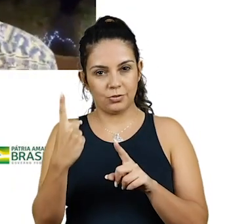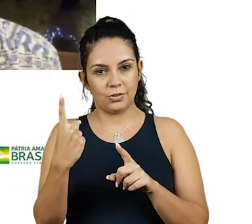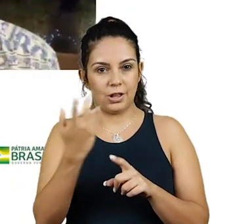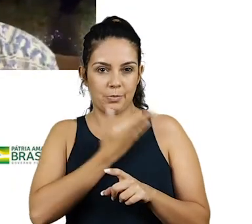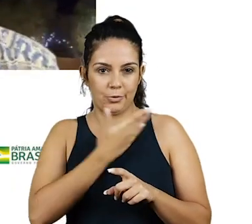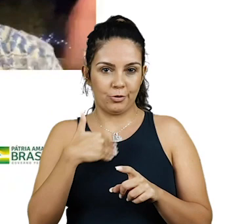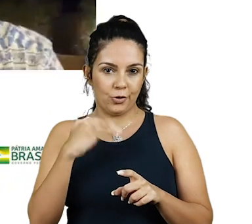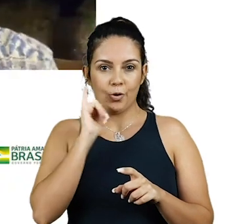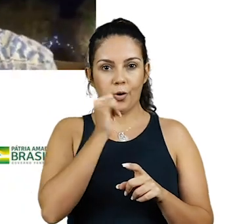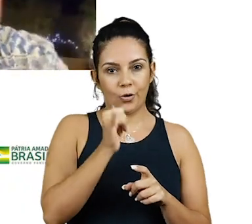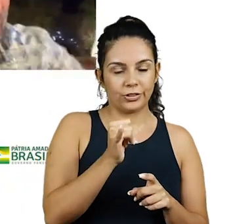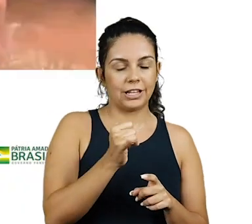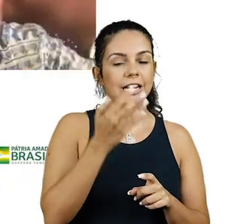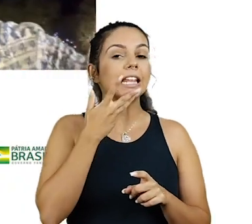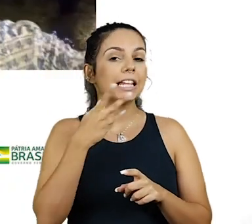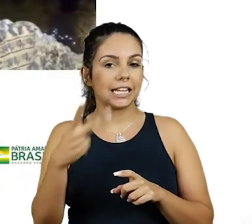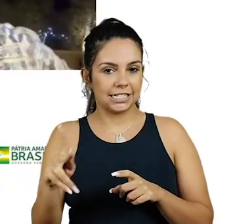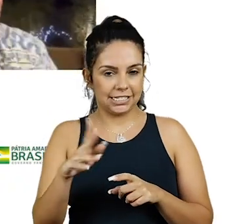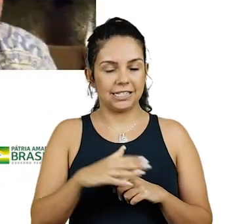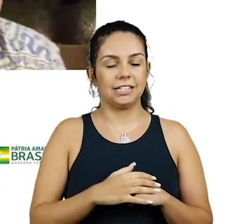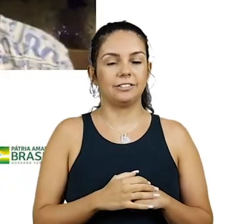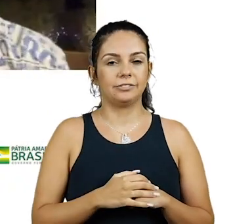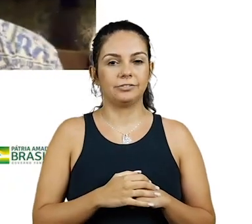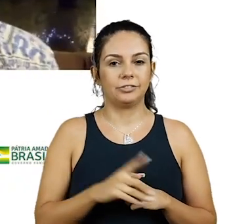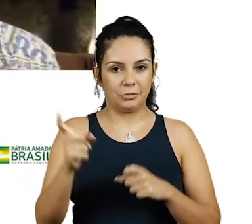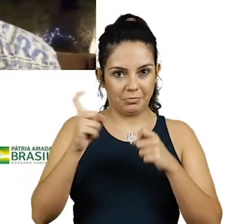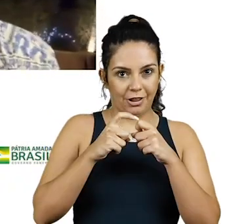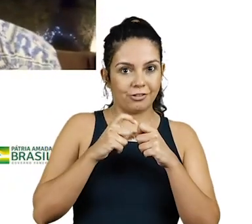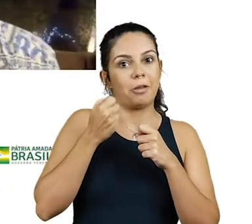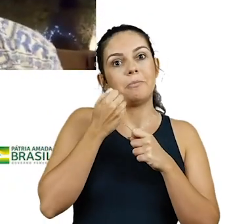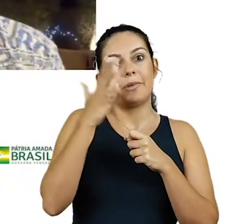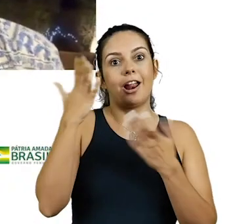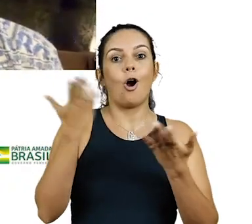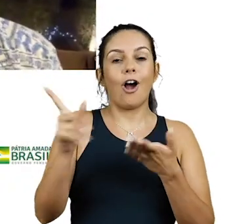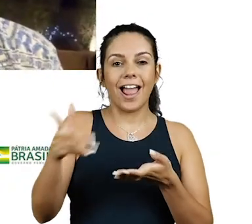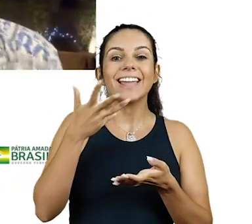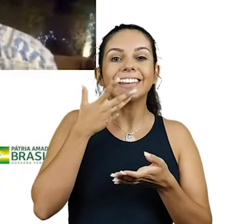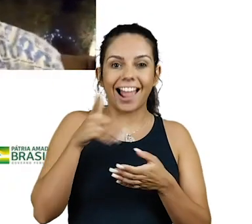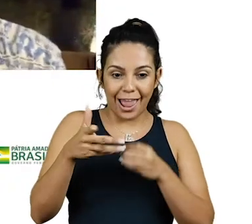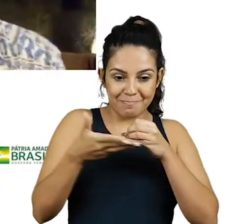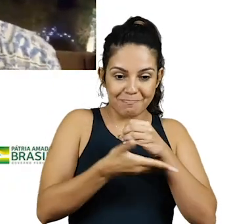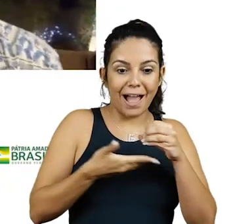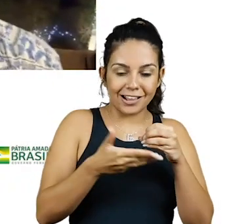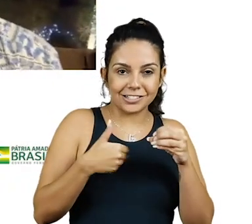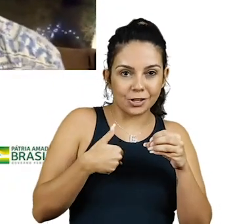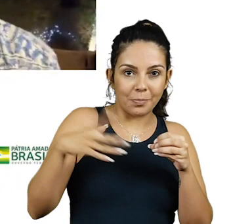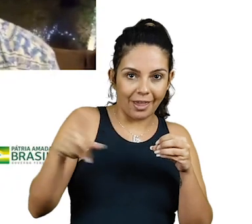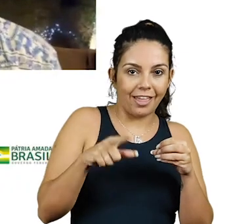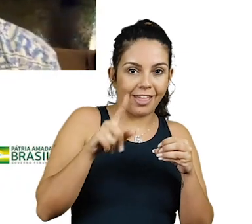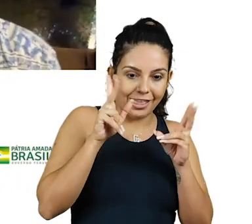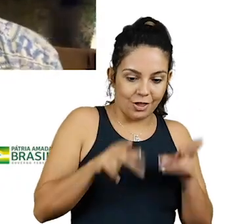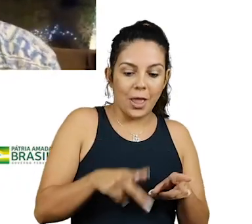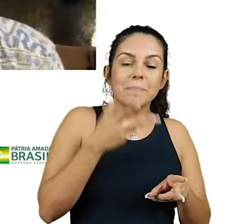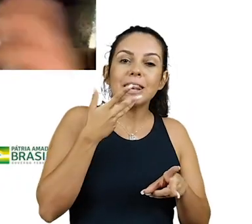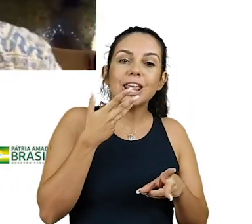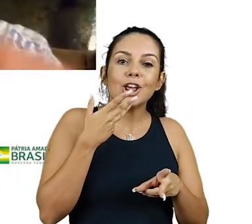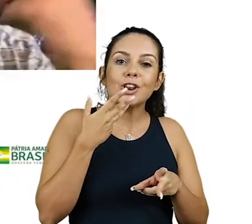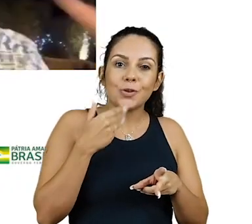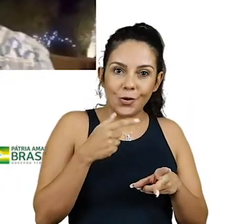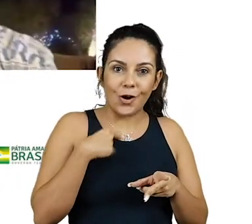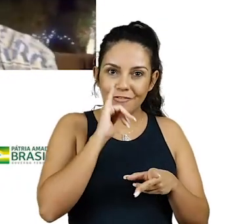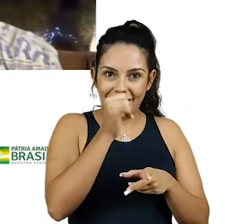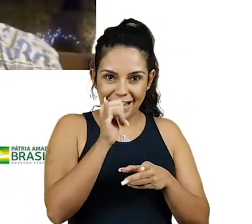um amigo meu que me contou a infância dele. Hoje ele é um médico brilhante, mas ele teve uma infância muito simples, e eu